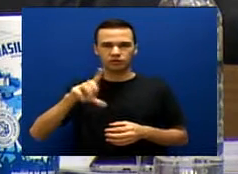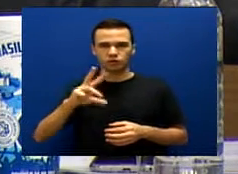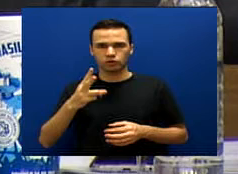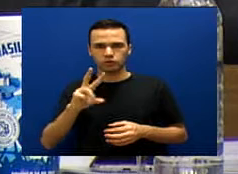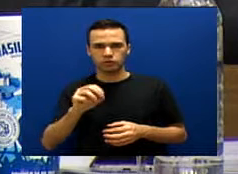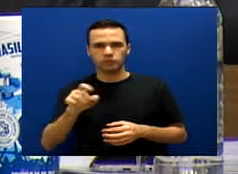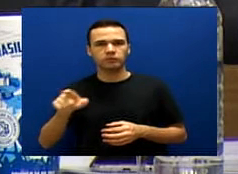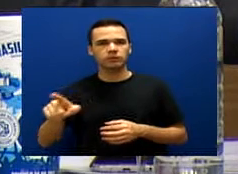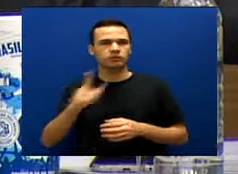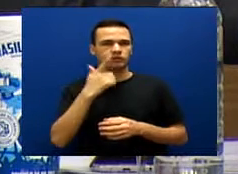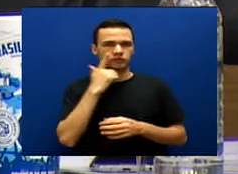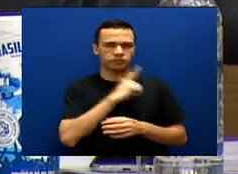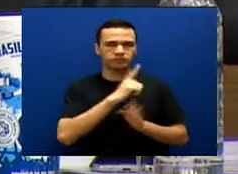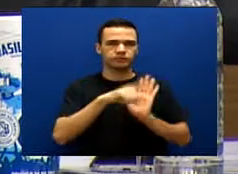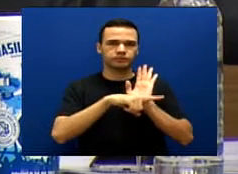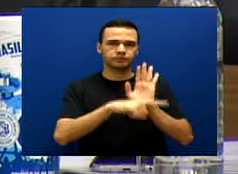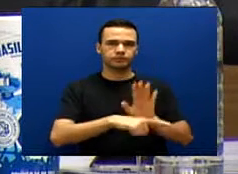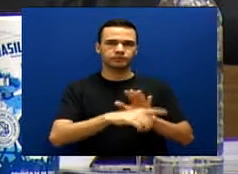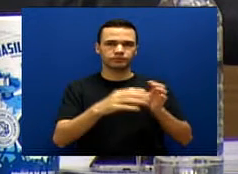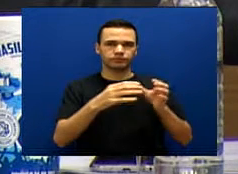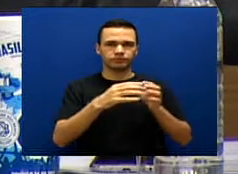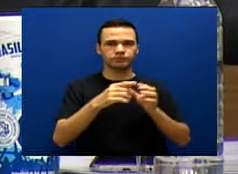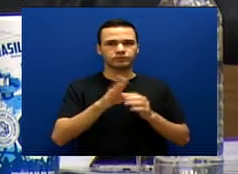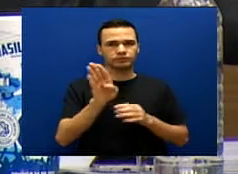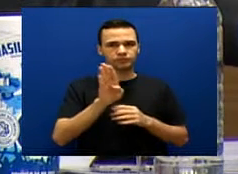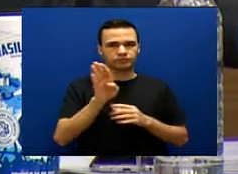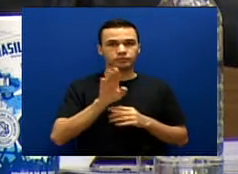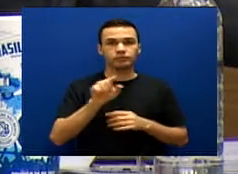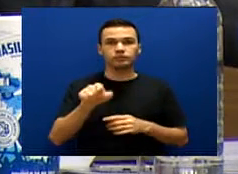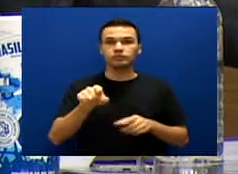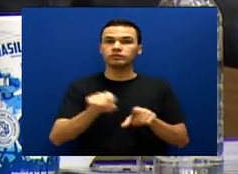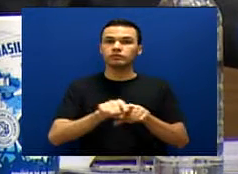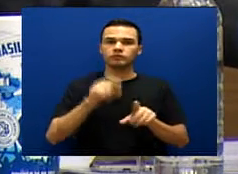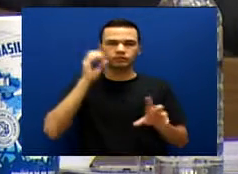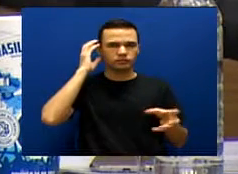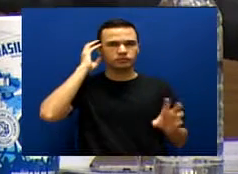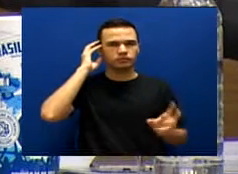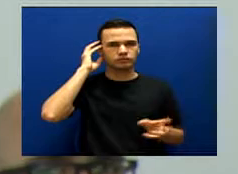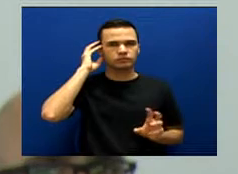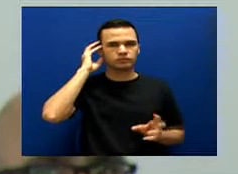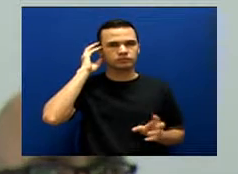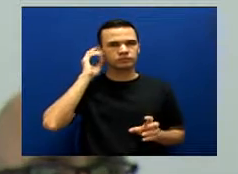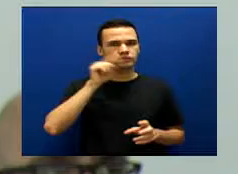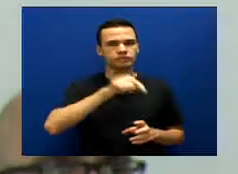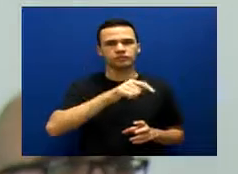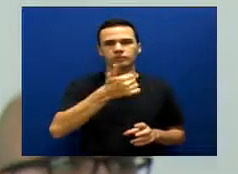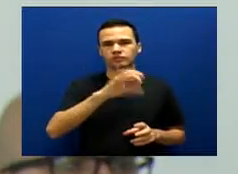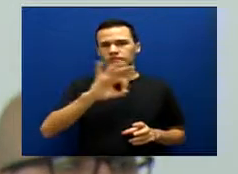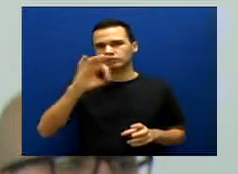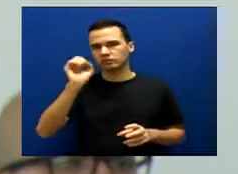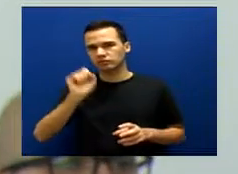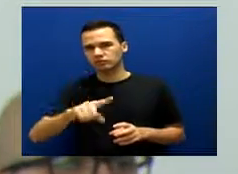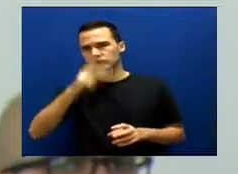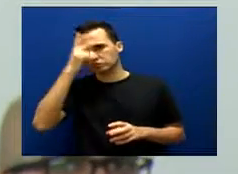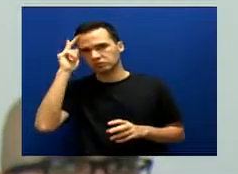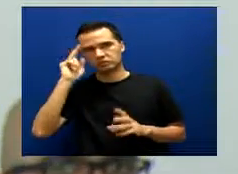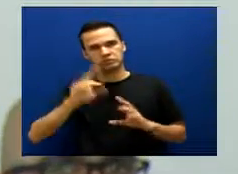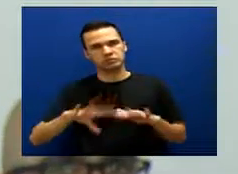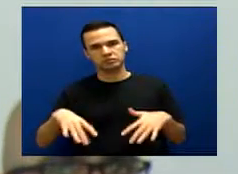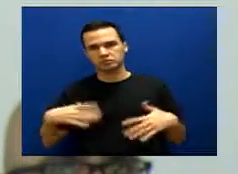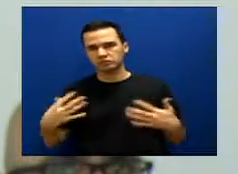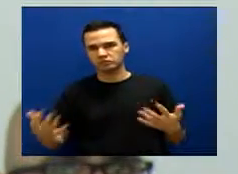se doando para ajudar essa entidade. E você, Fausto, narrando ou para 10 mil pessoas ou